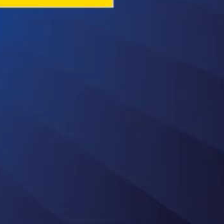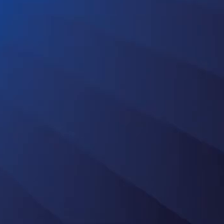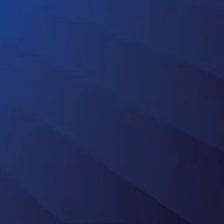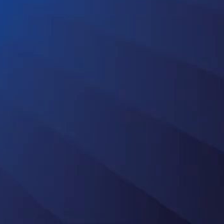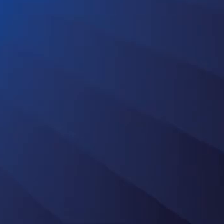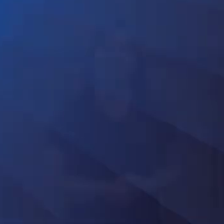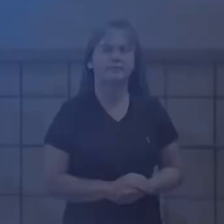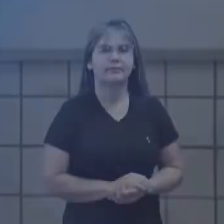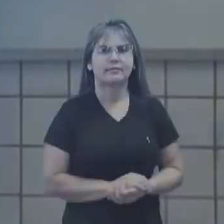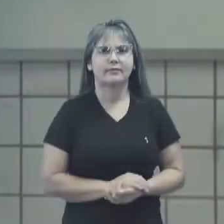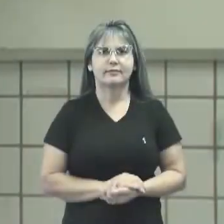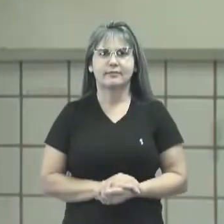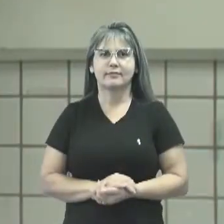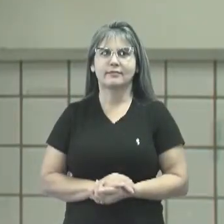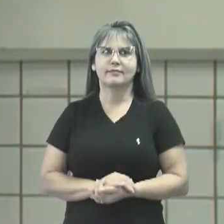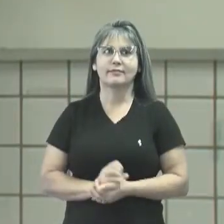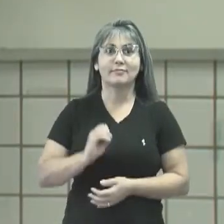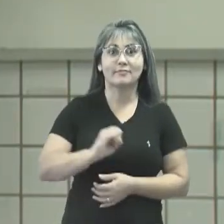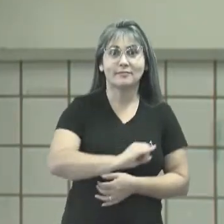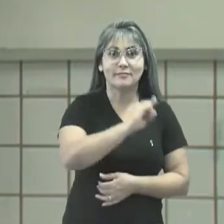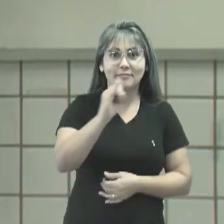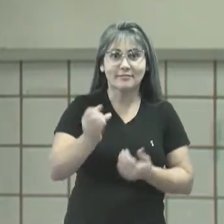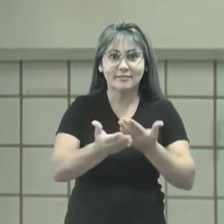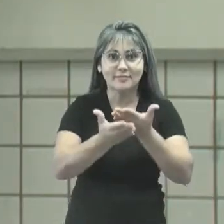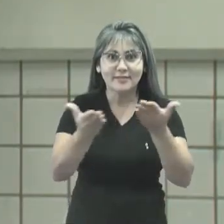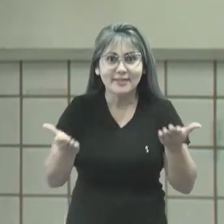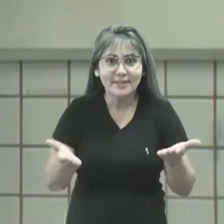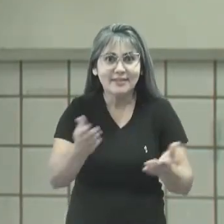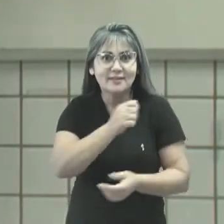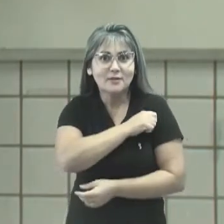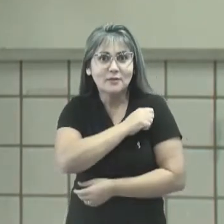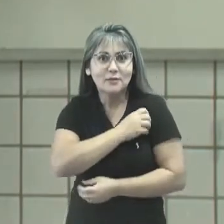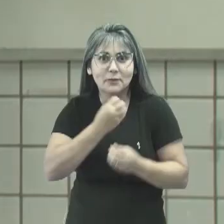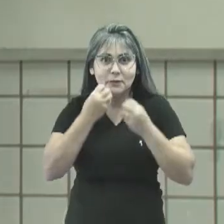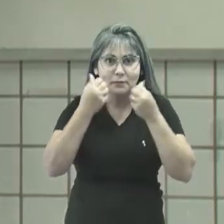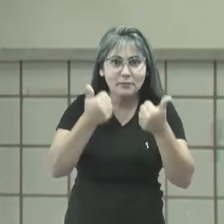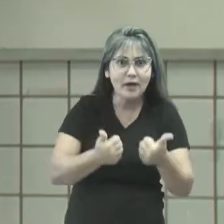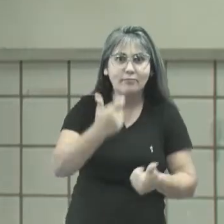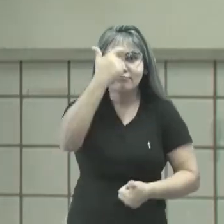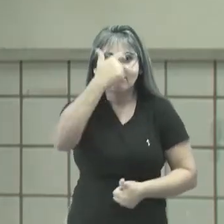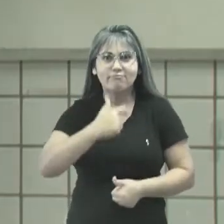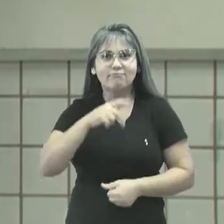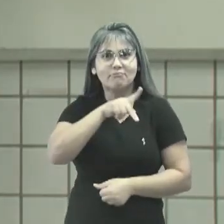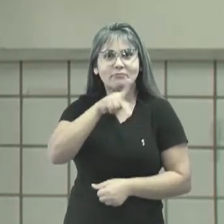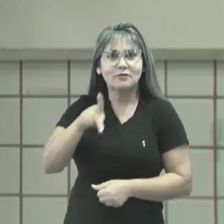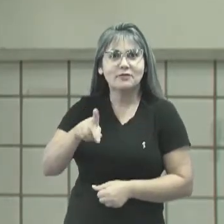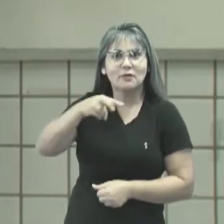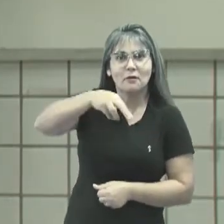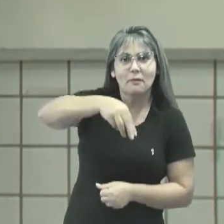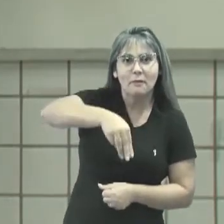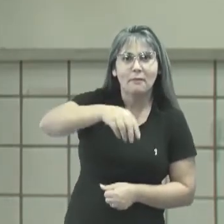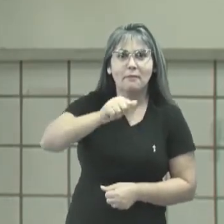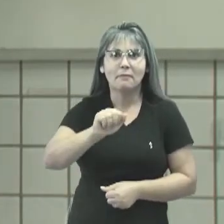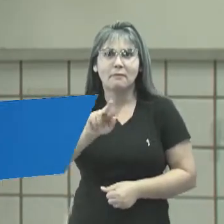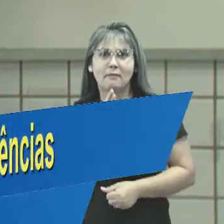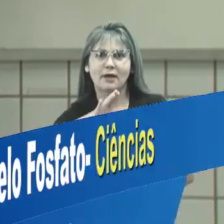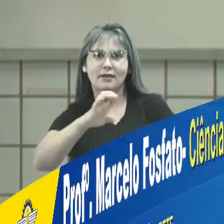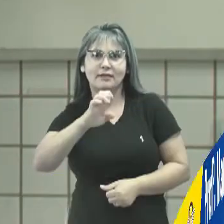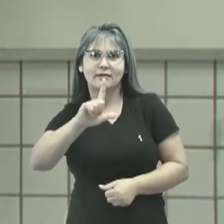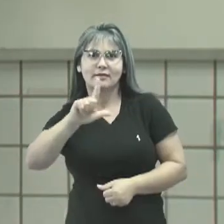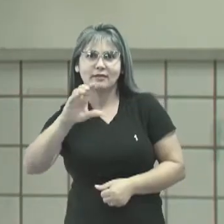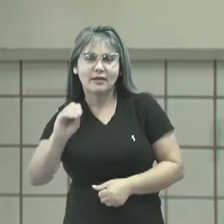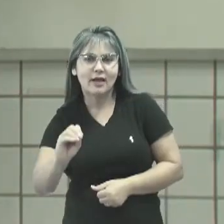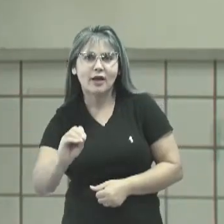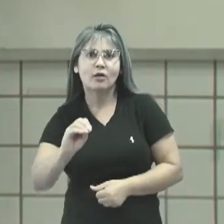Teleaula Parnamirim. Olá pessoal, tudo jóia? Professor Marcelo Fosfato, nossa 18ª aula para